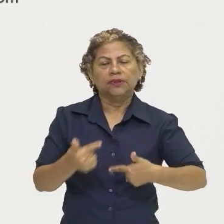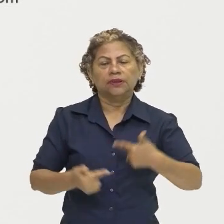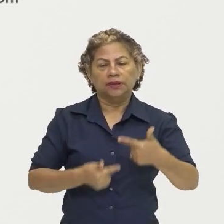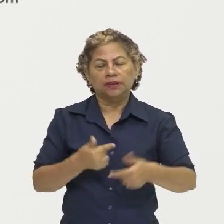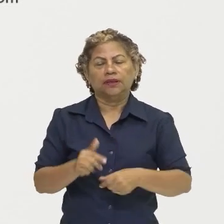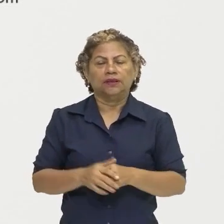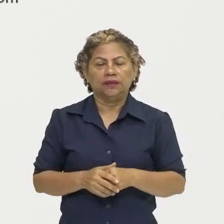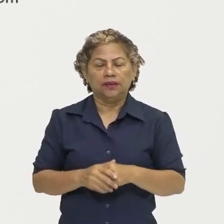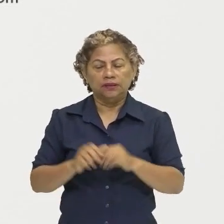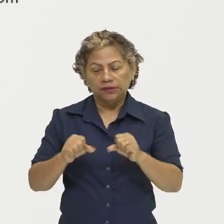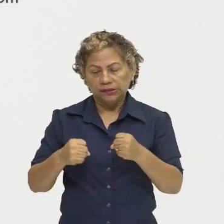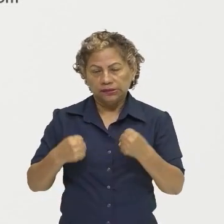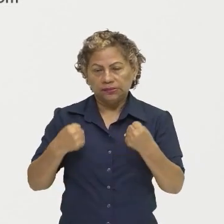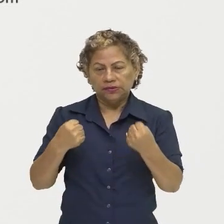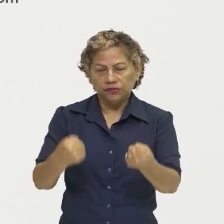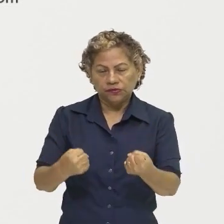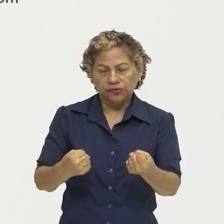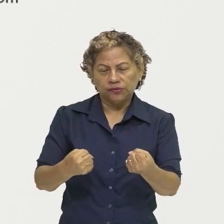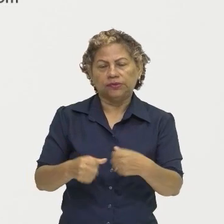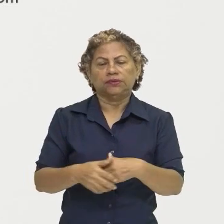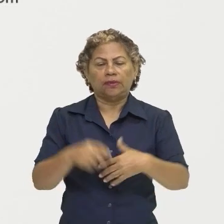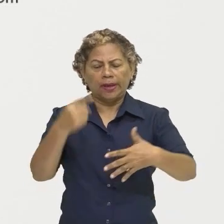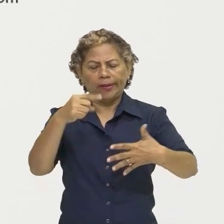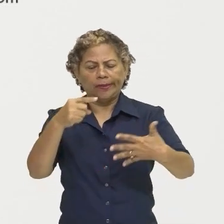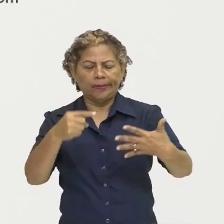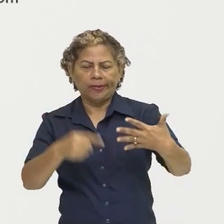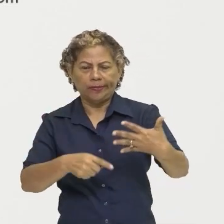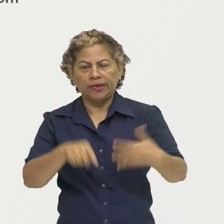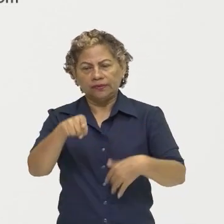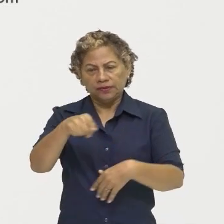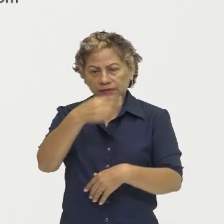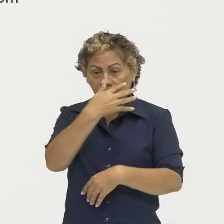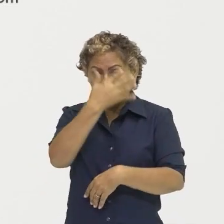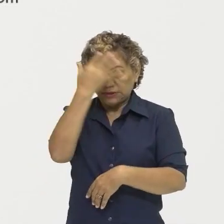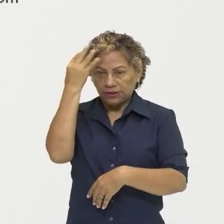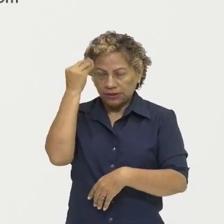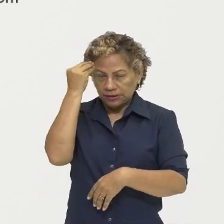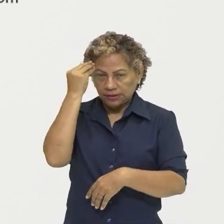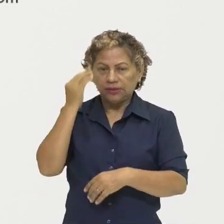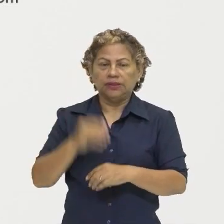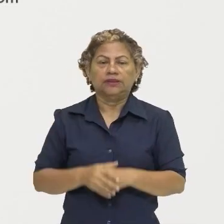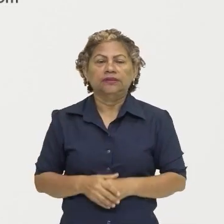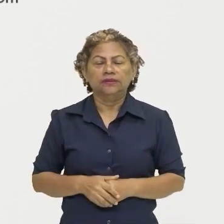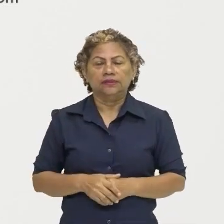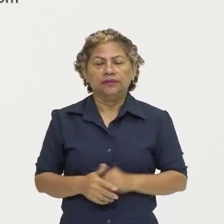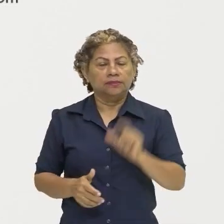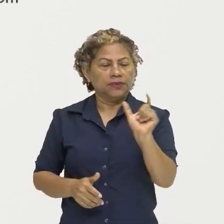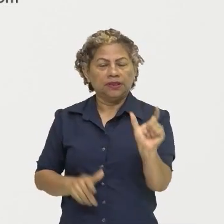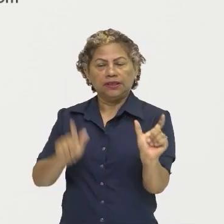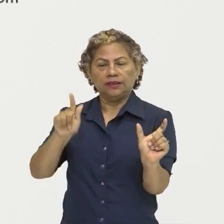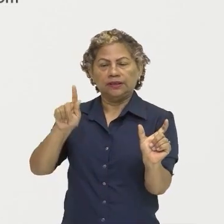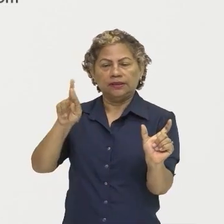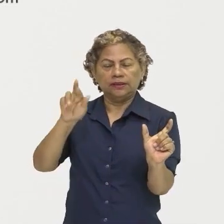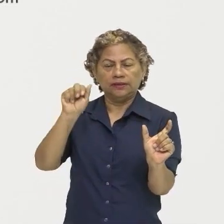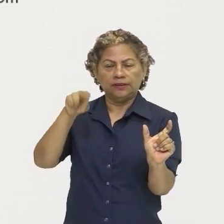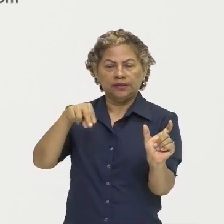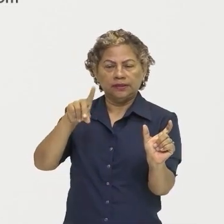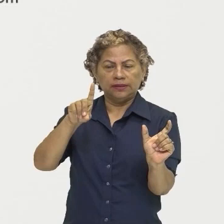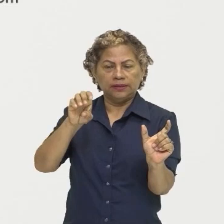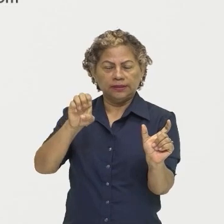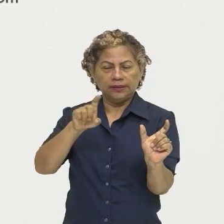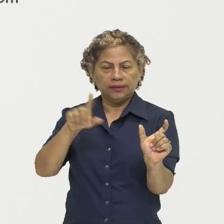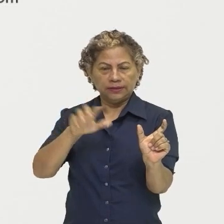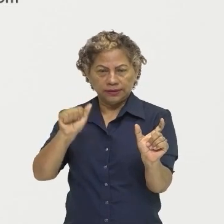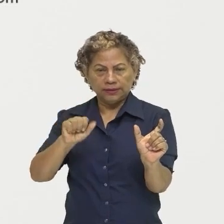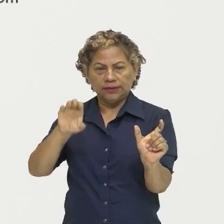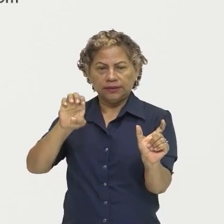força e entre outros. Então, não esqueçam que uma grandeza escalar é